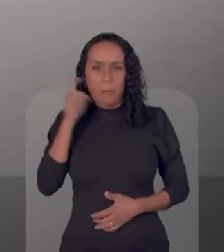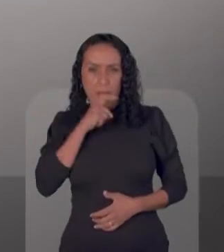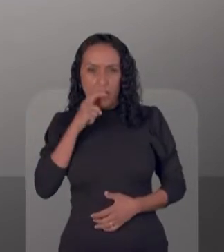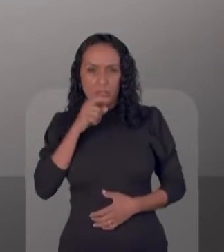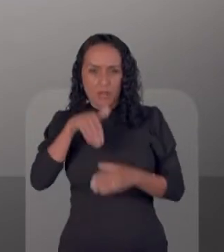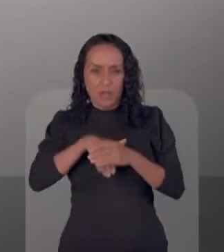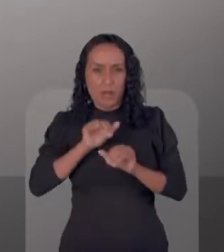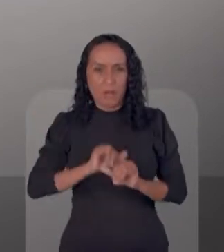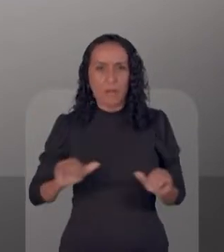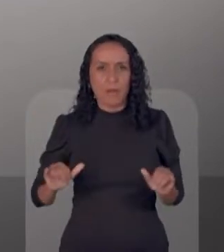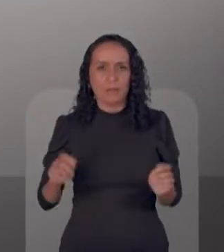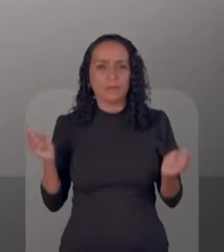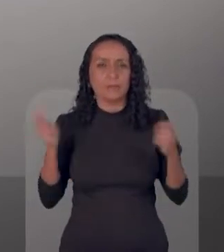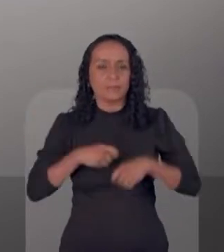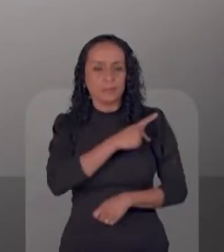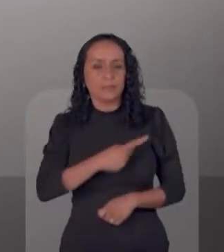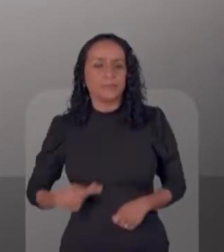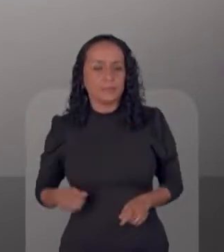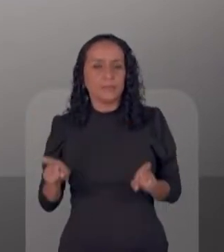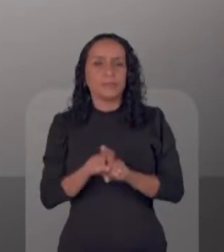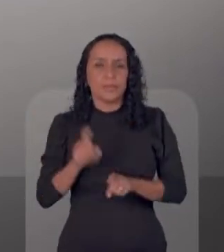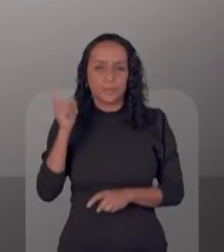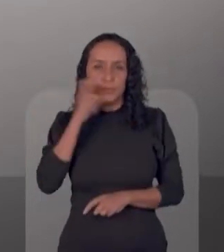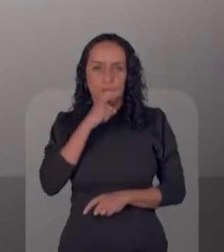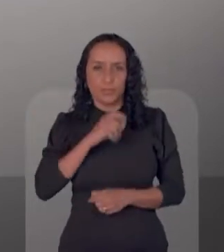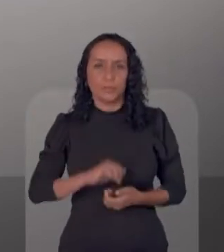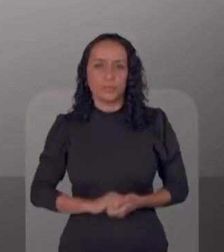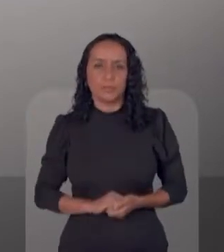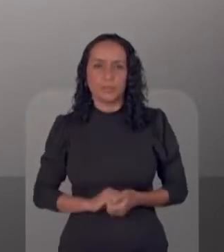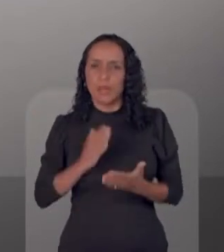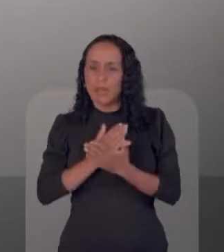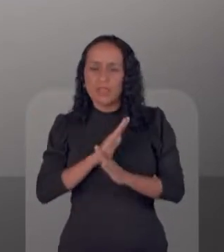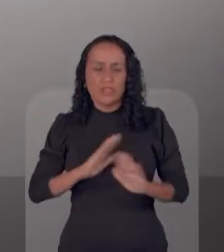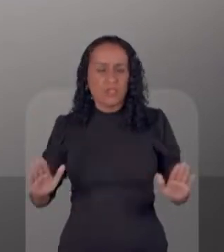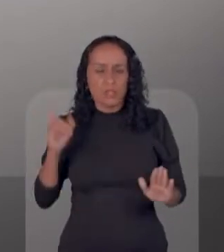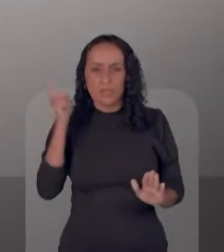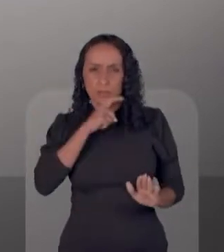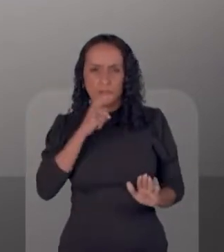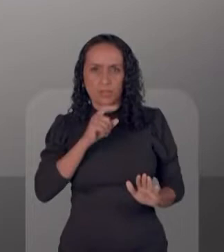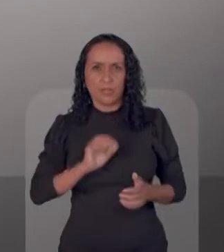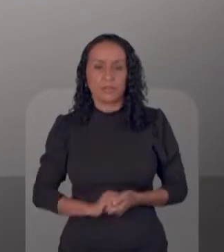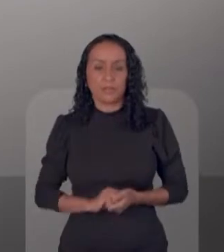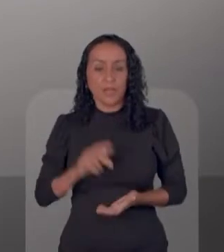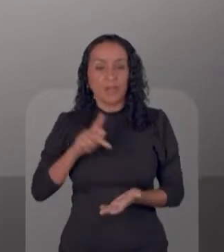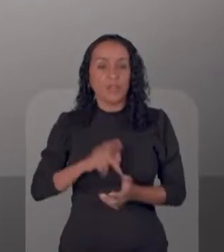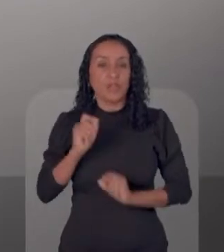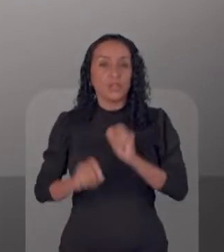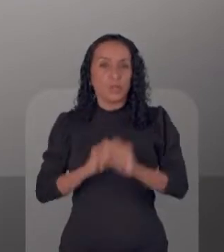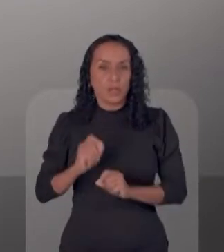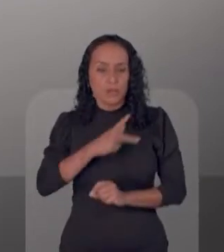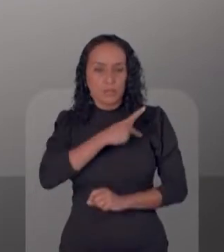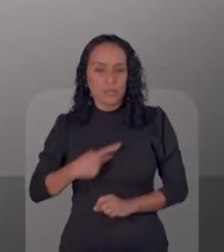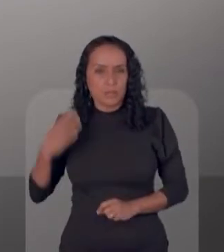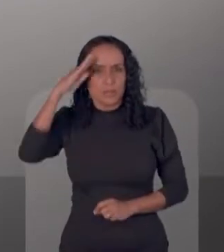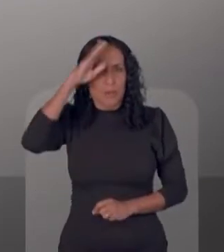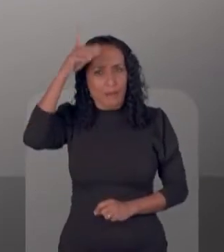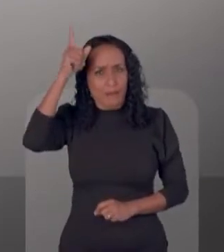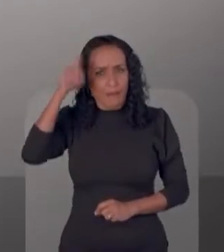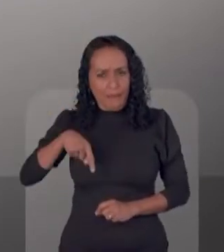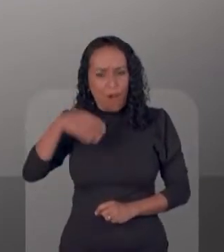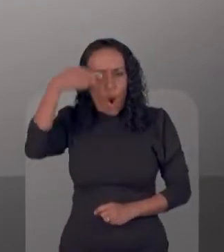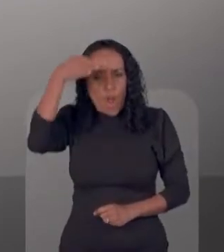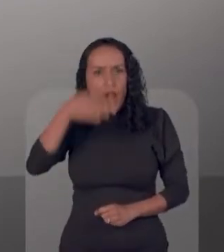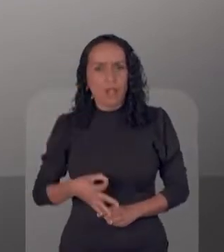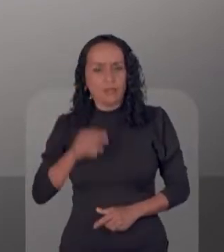campanha, pode mentir na presidência também. Chega de mentiras. A verdade é que o presidente Bolsonaro é